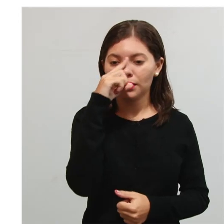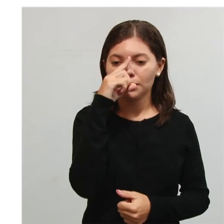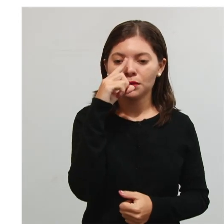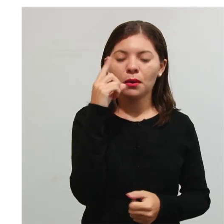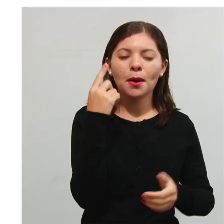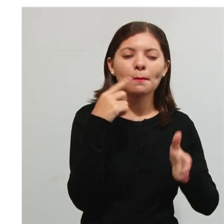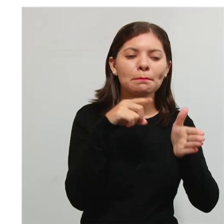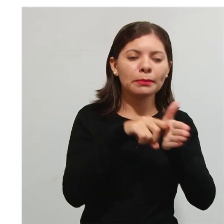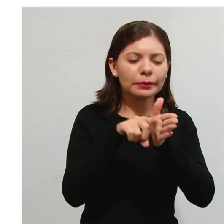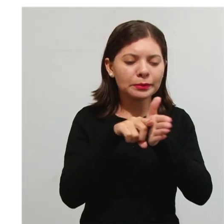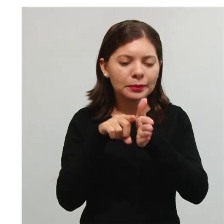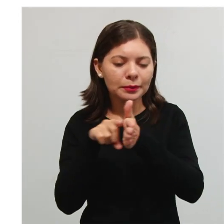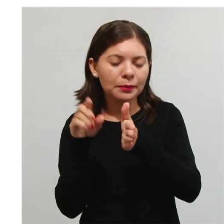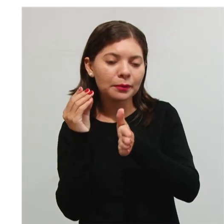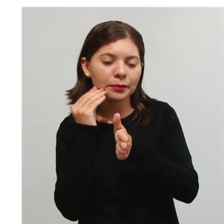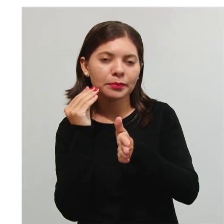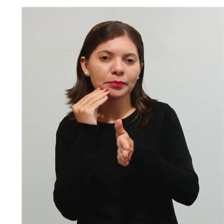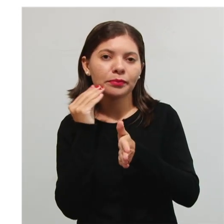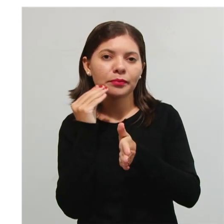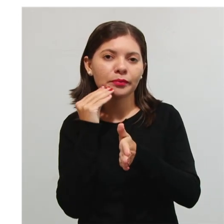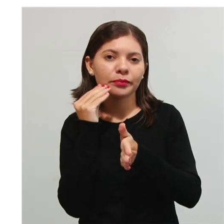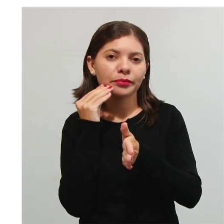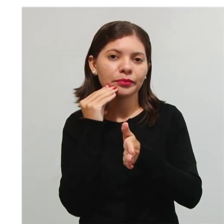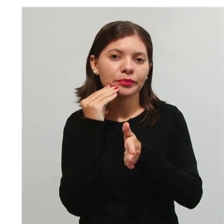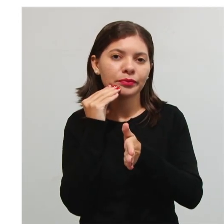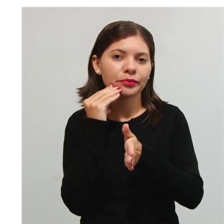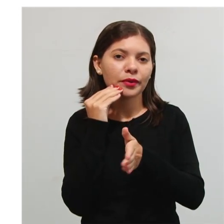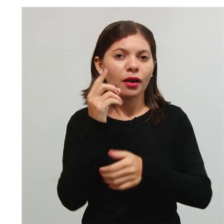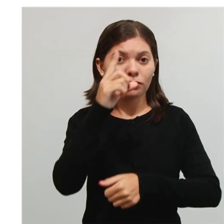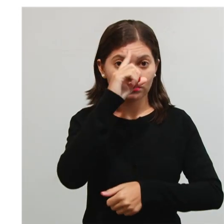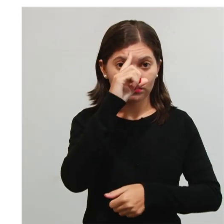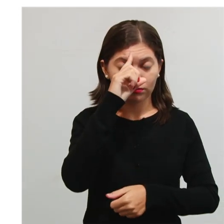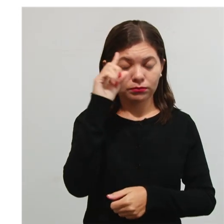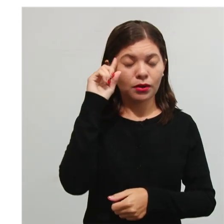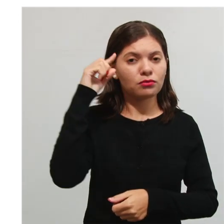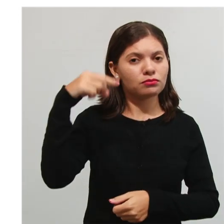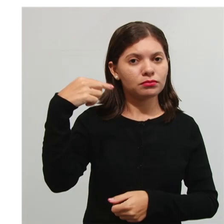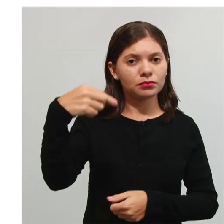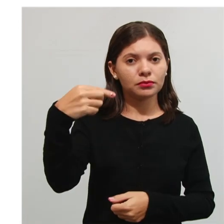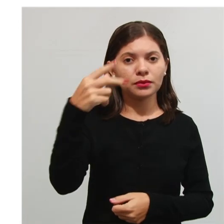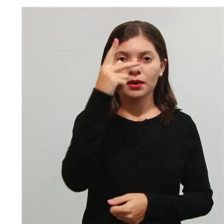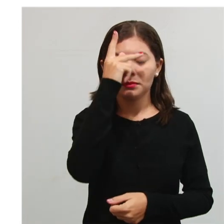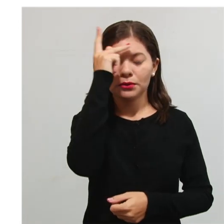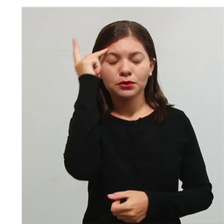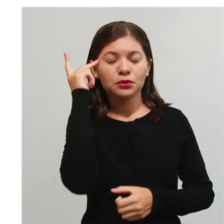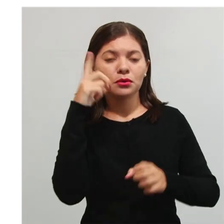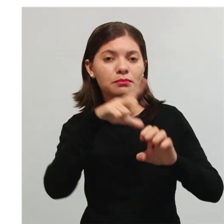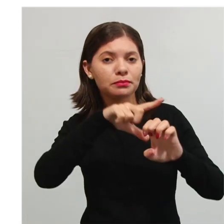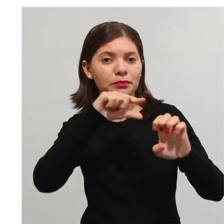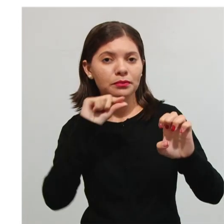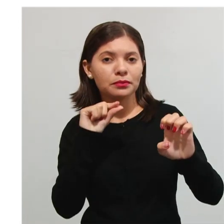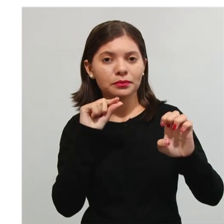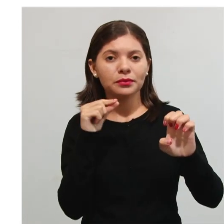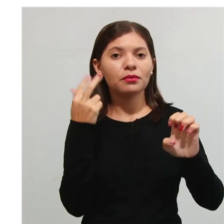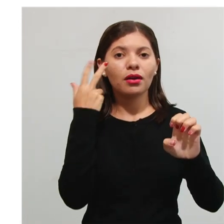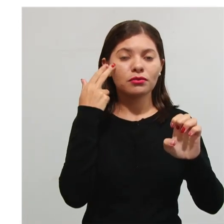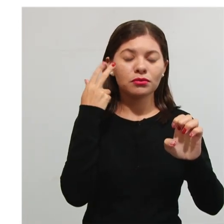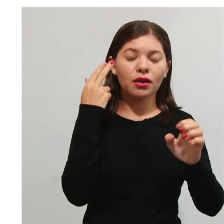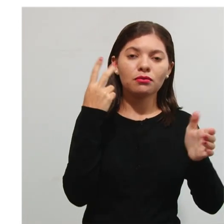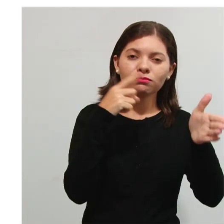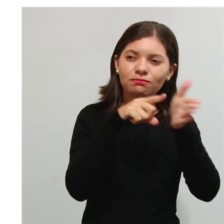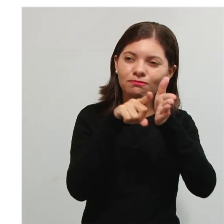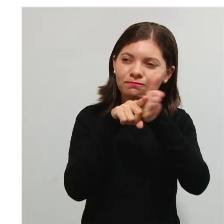buscar oportunidades e isso deve ser um hábito natural da pessoa empreendedora. Então tem que ser natural a busca